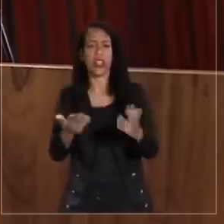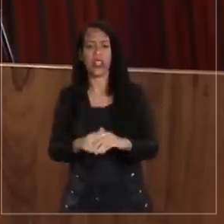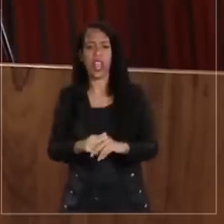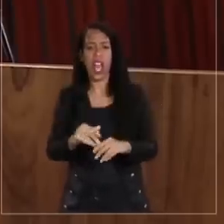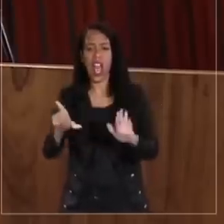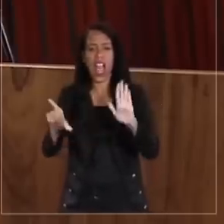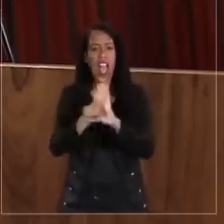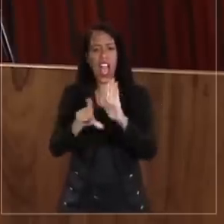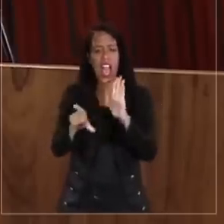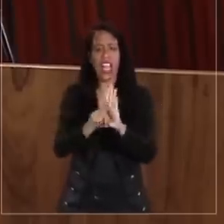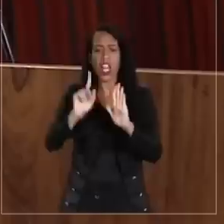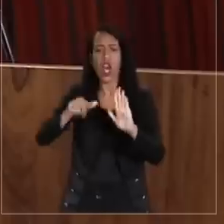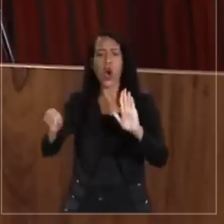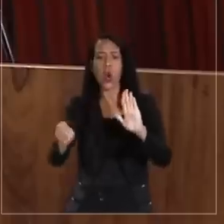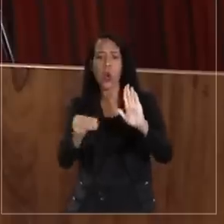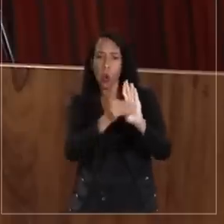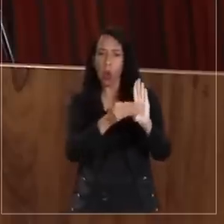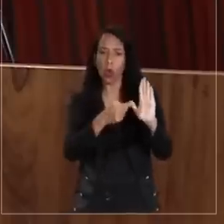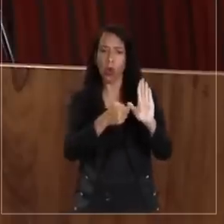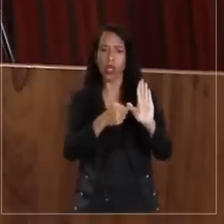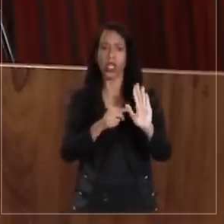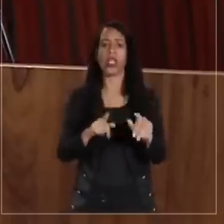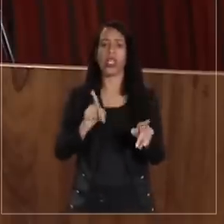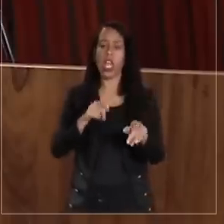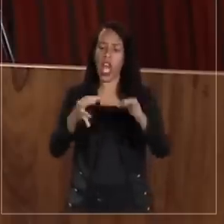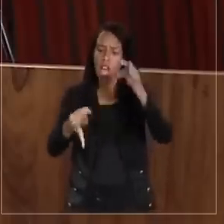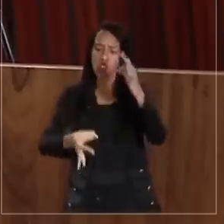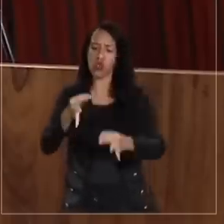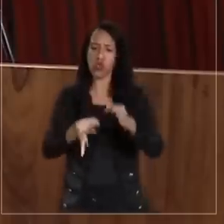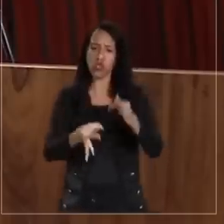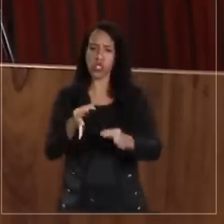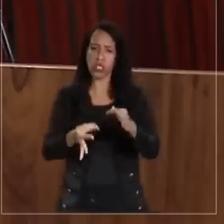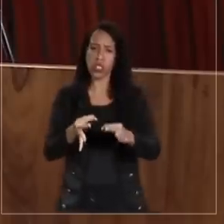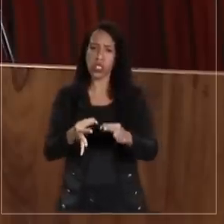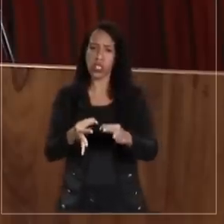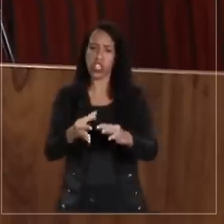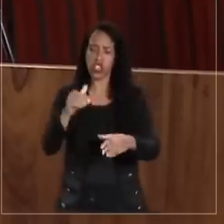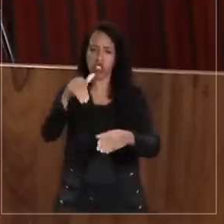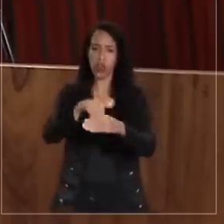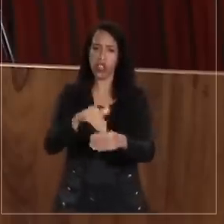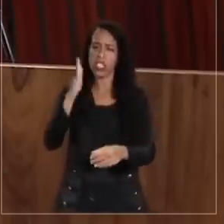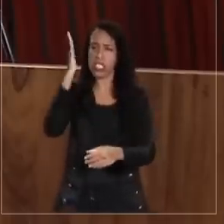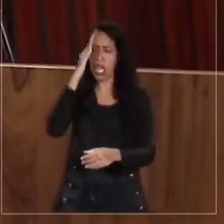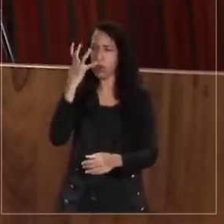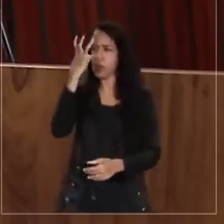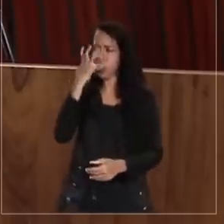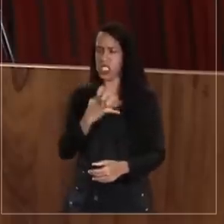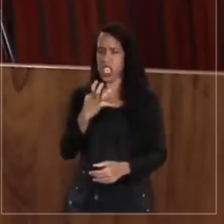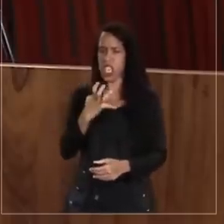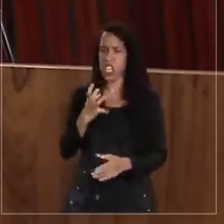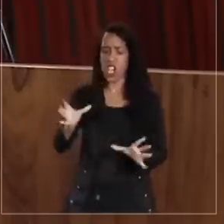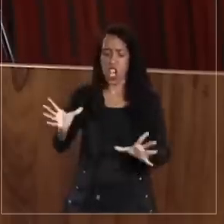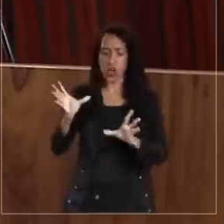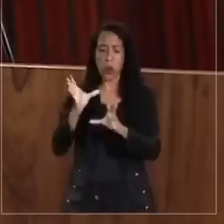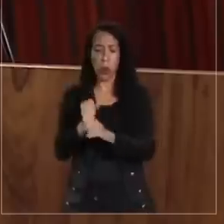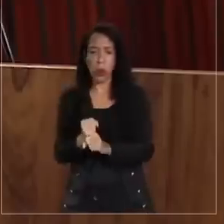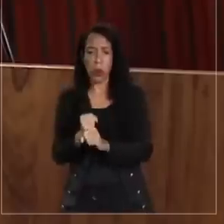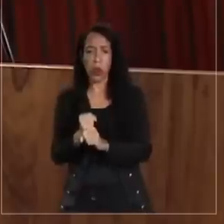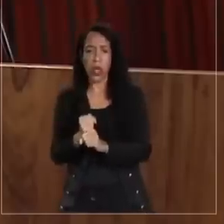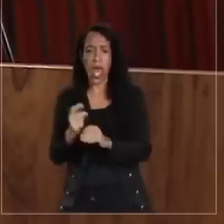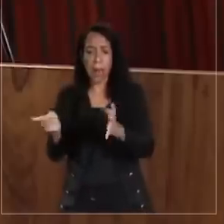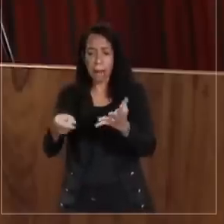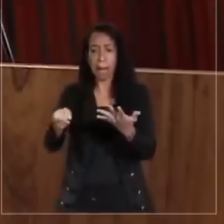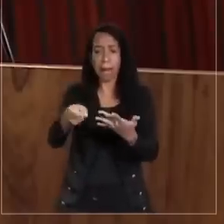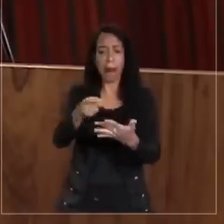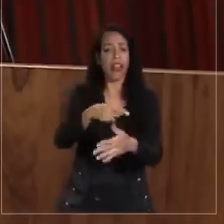A legislação impõe que a Justiça Eleitoral verifique a gravidade quantitativa e qualitativa, que também